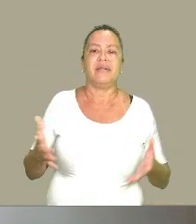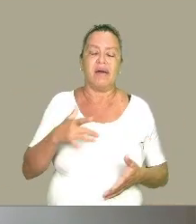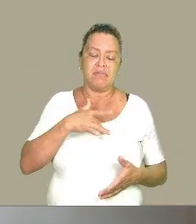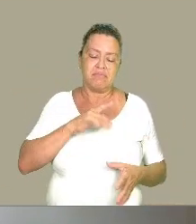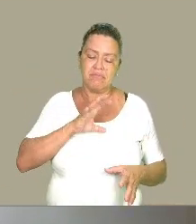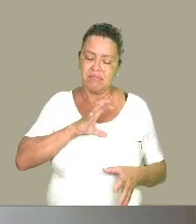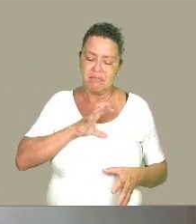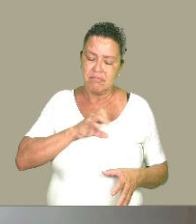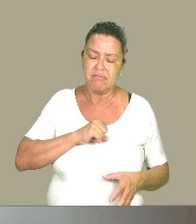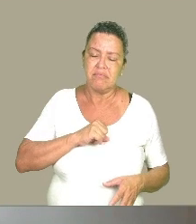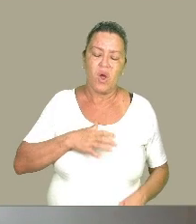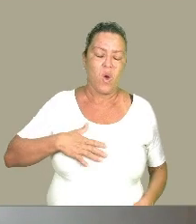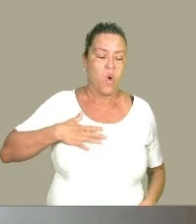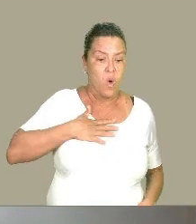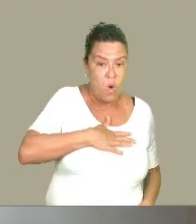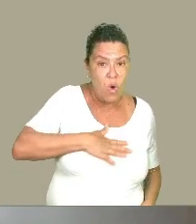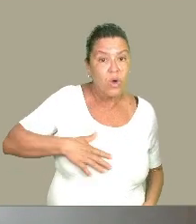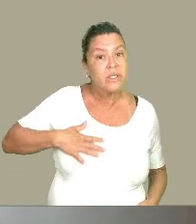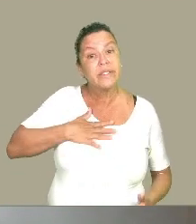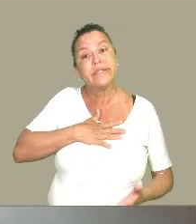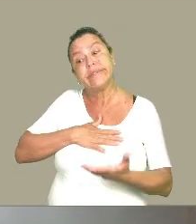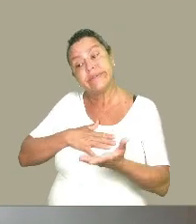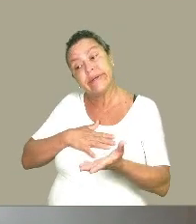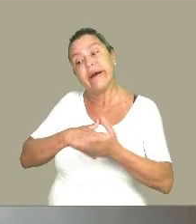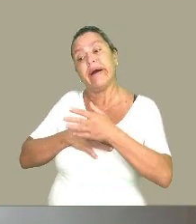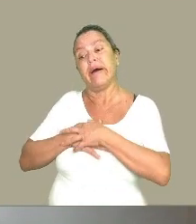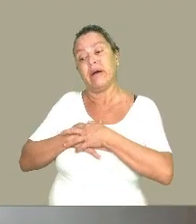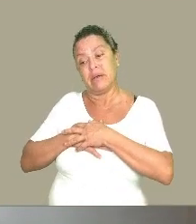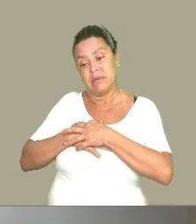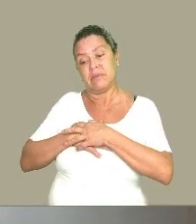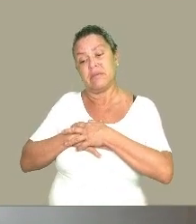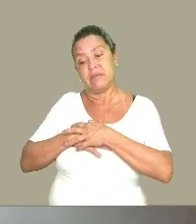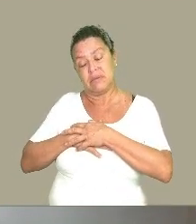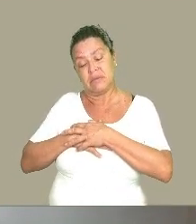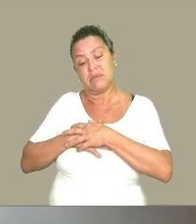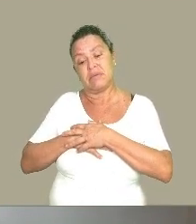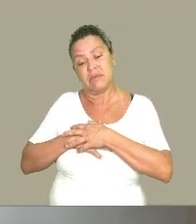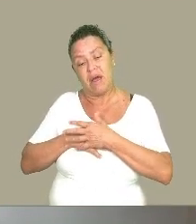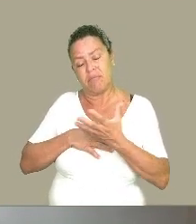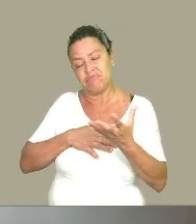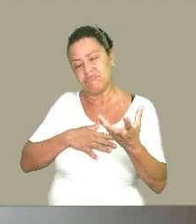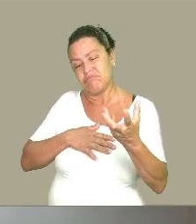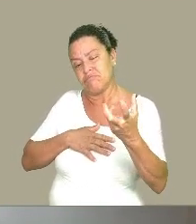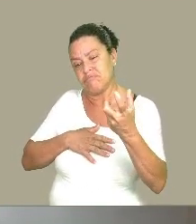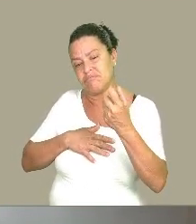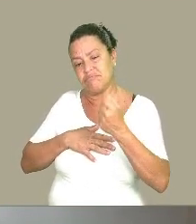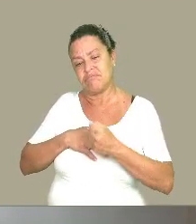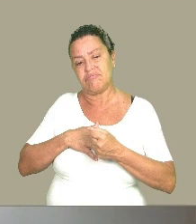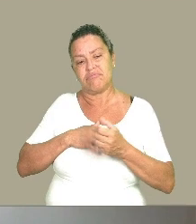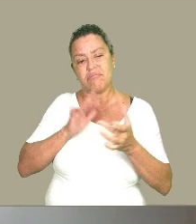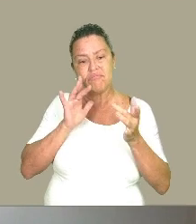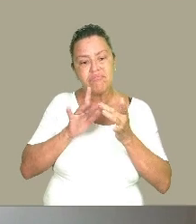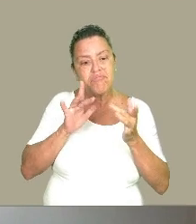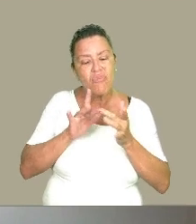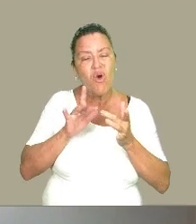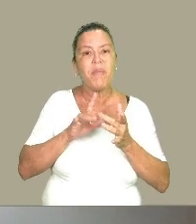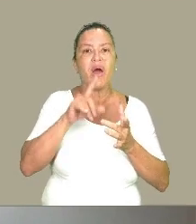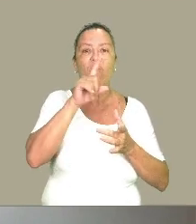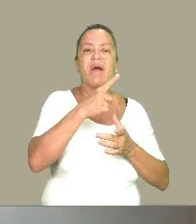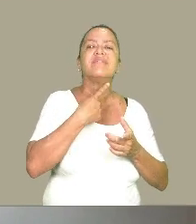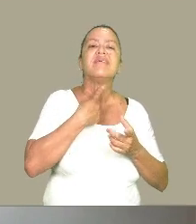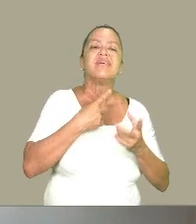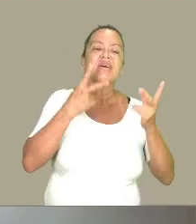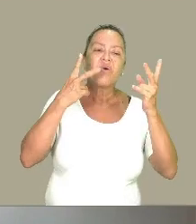O gostar de alguém, né? Se afinizar com aquela pessoa, com aqueles gostos, com aqueles desejos, com